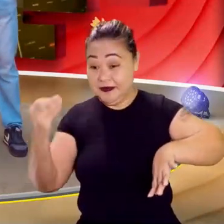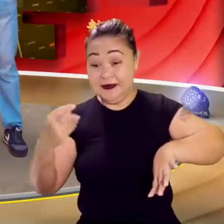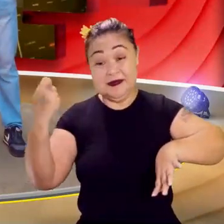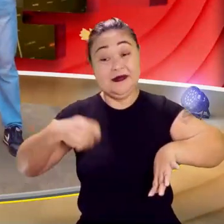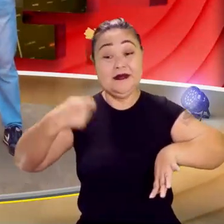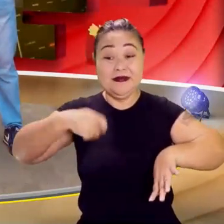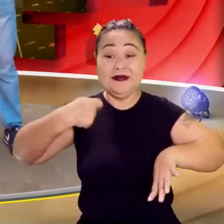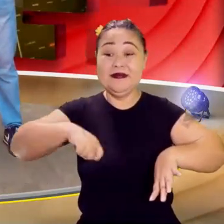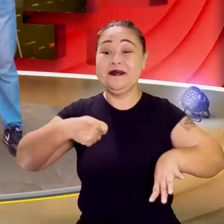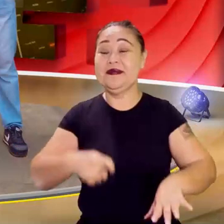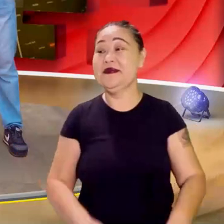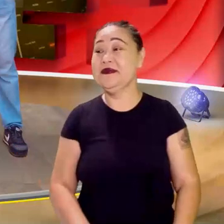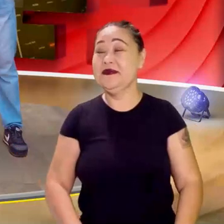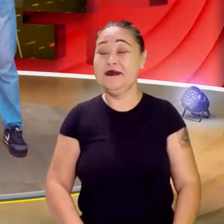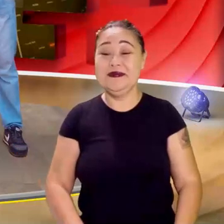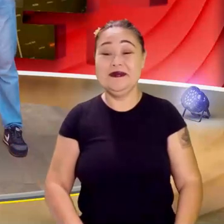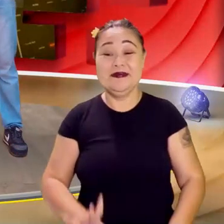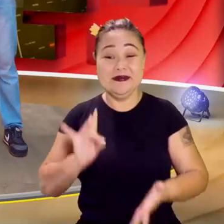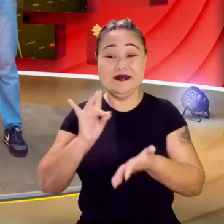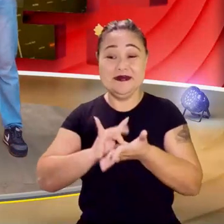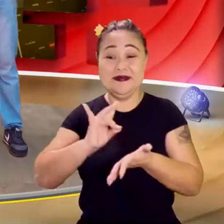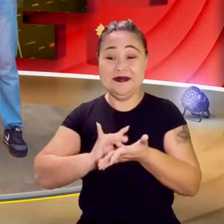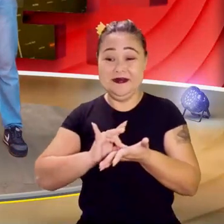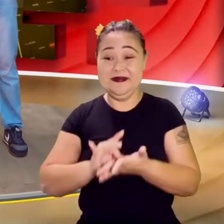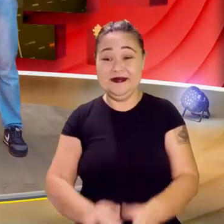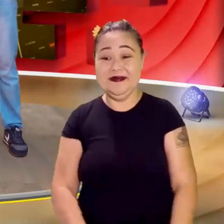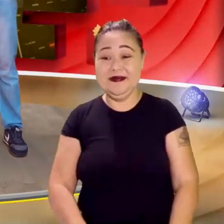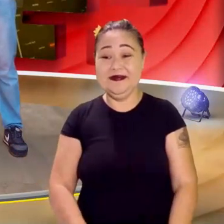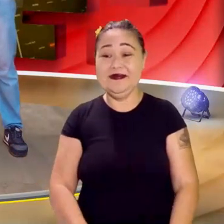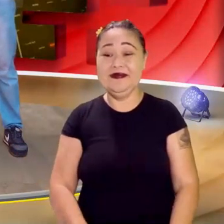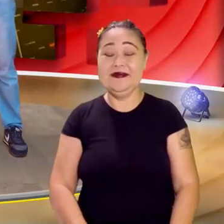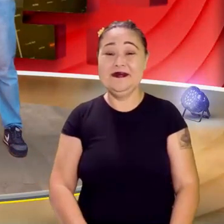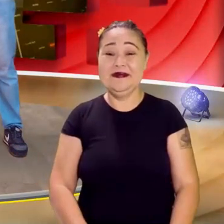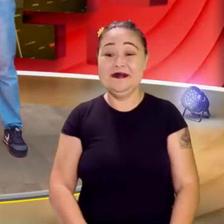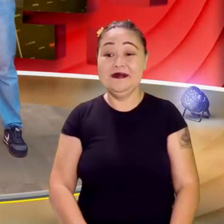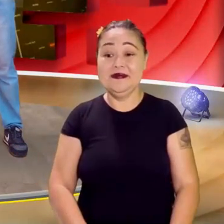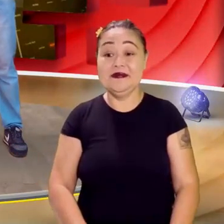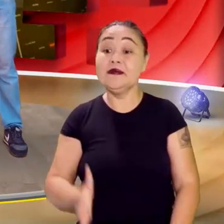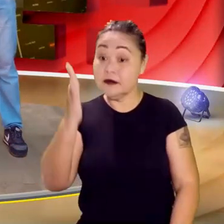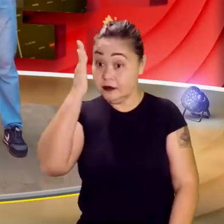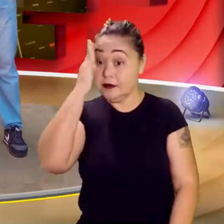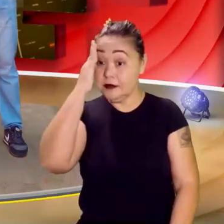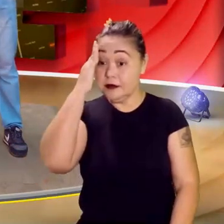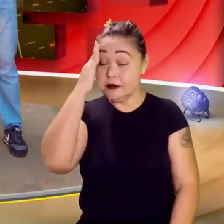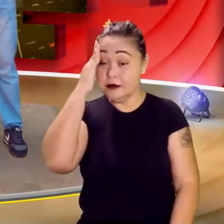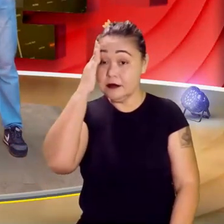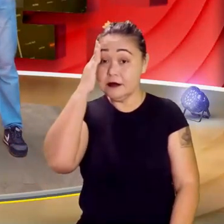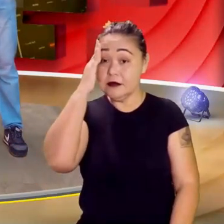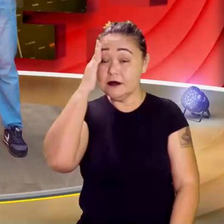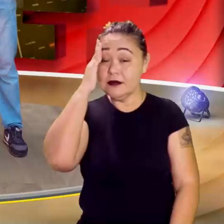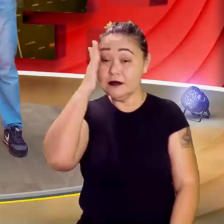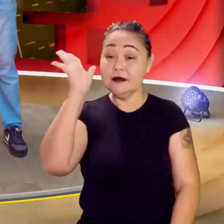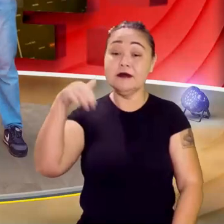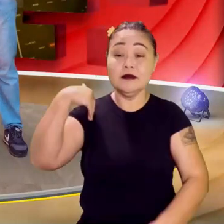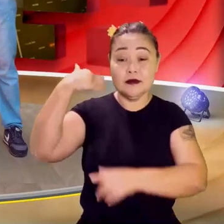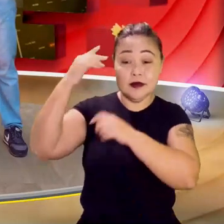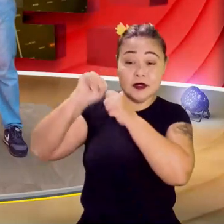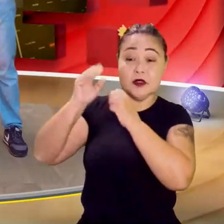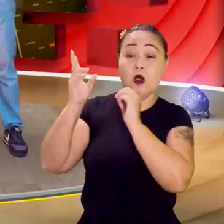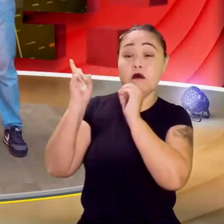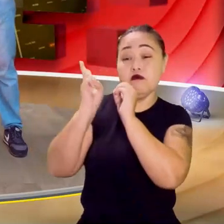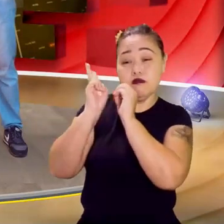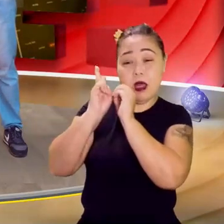mundo é preciso, tá? É verdade. Então, mas assim, como você sabe, né, que os aborígenas têm um